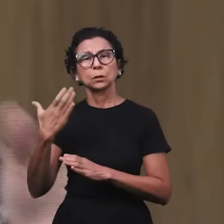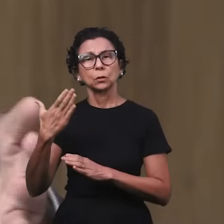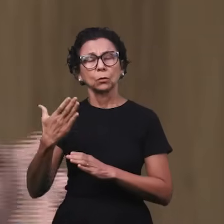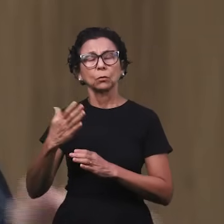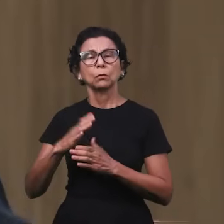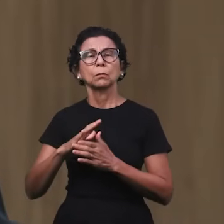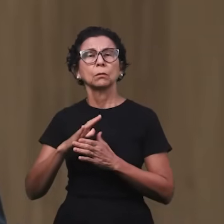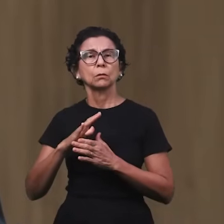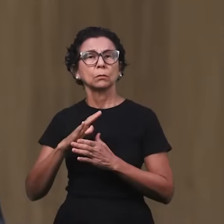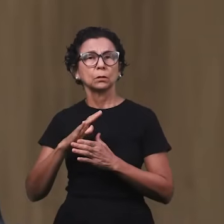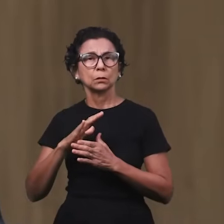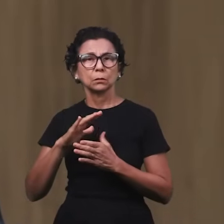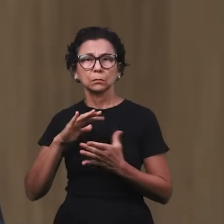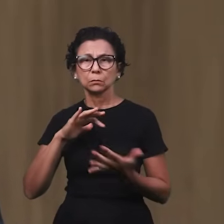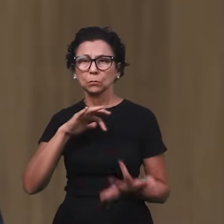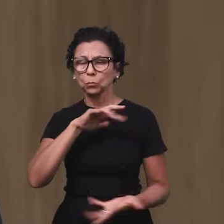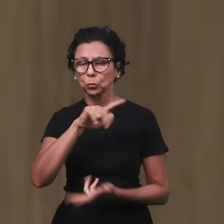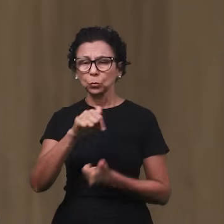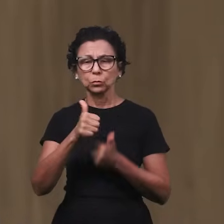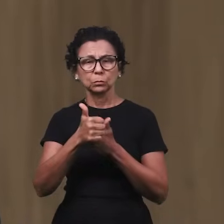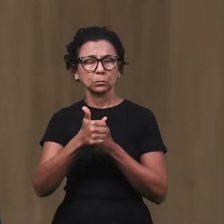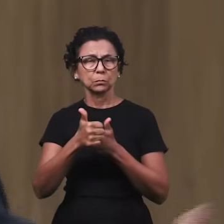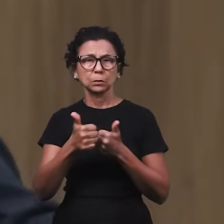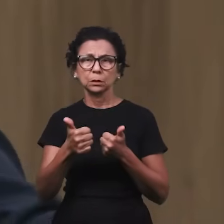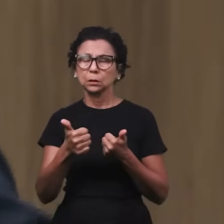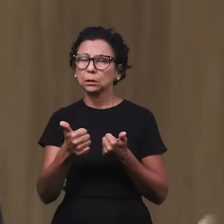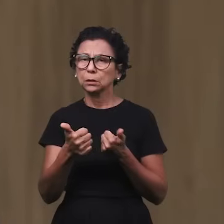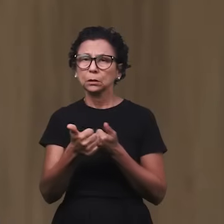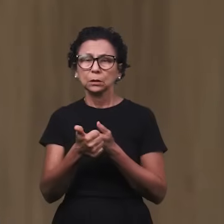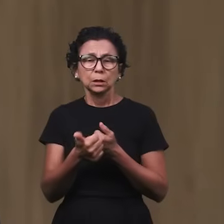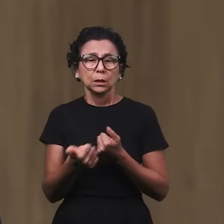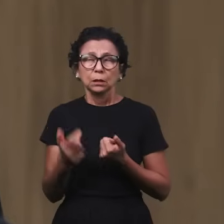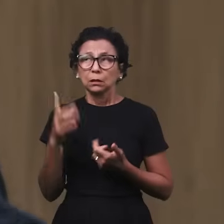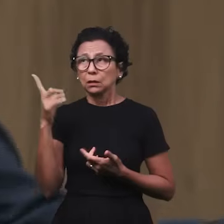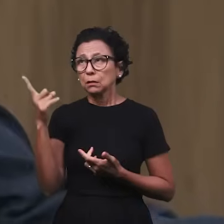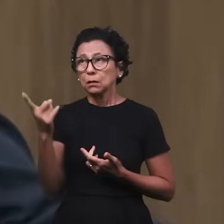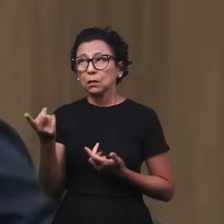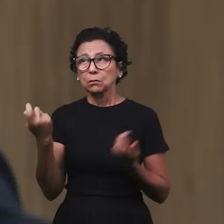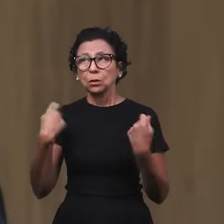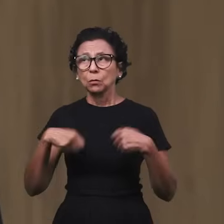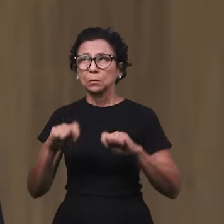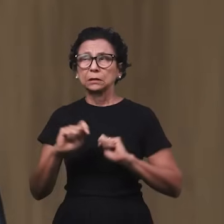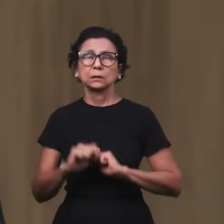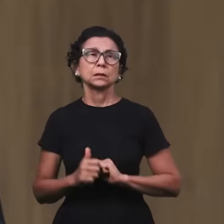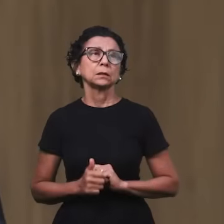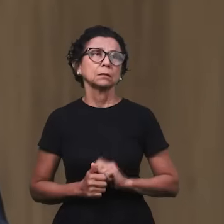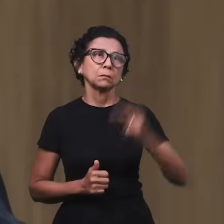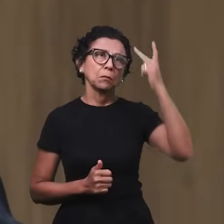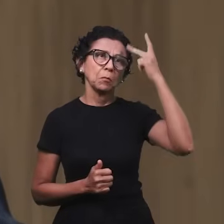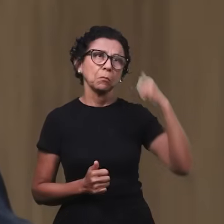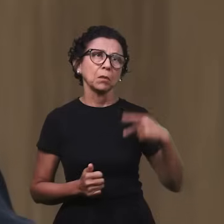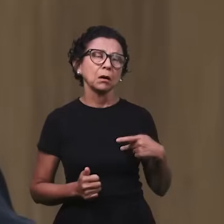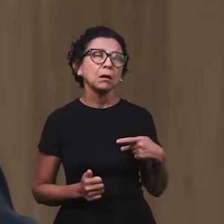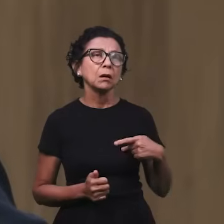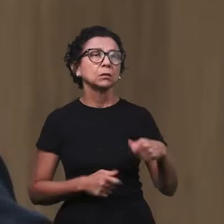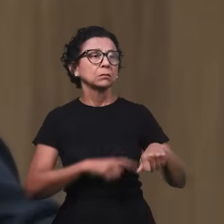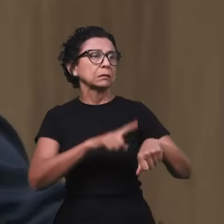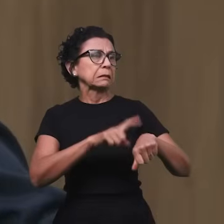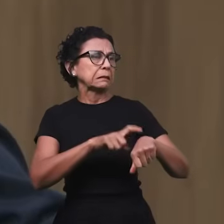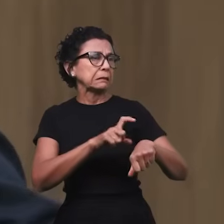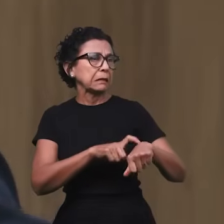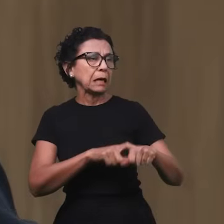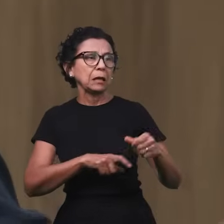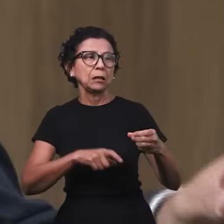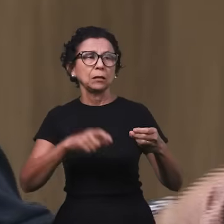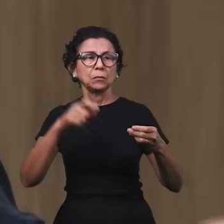depende, o pastor Gilson colocou muito bem na introdução, né? Ela não depende de percepção humana, não depende de tempo, né? Não depende de